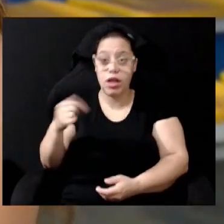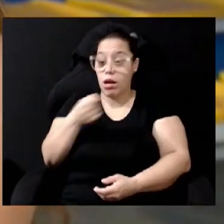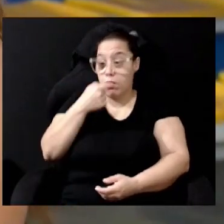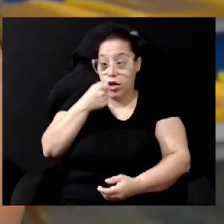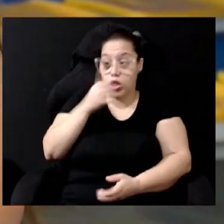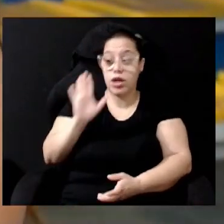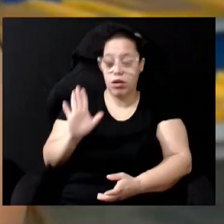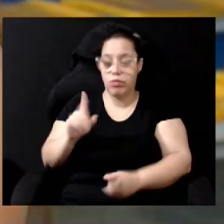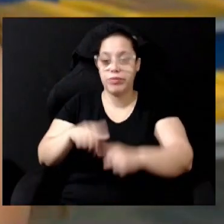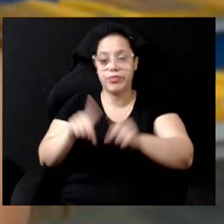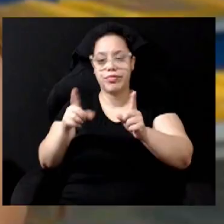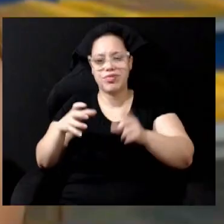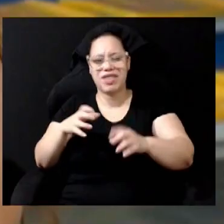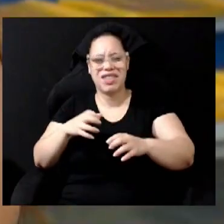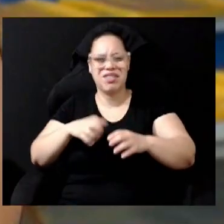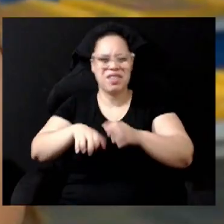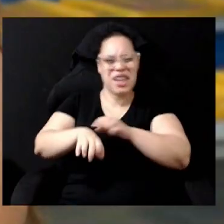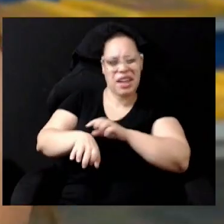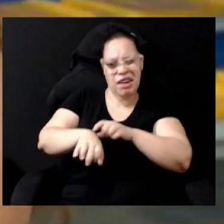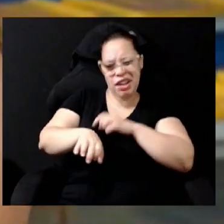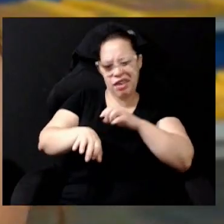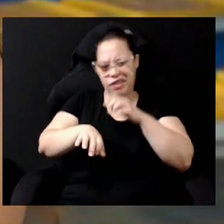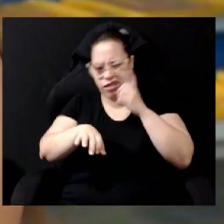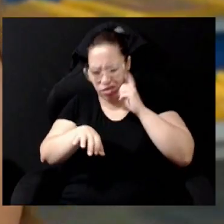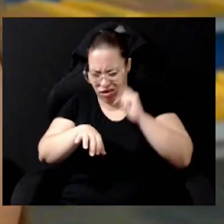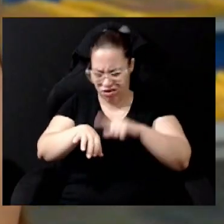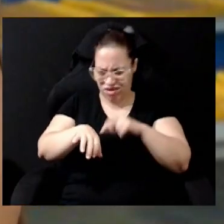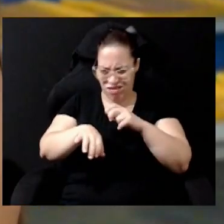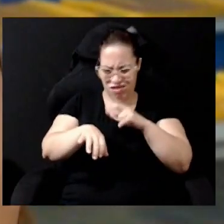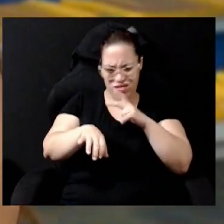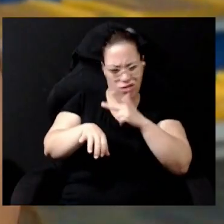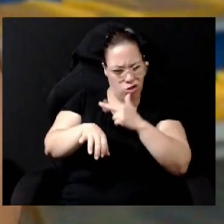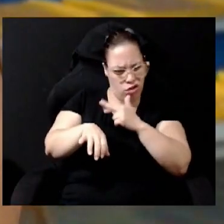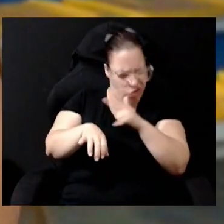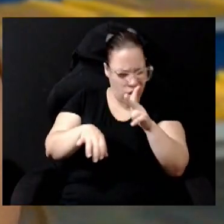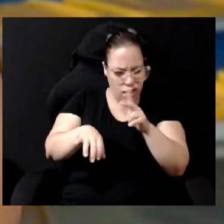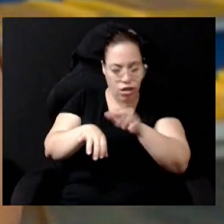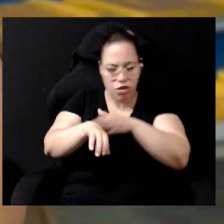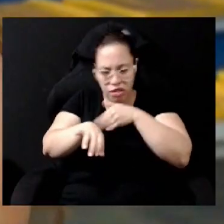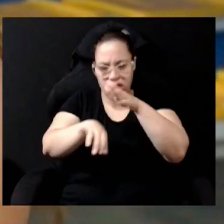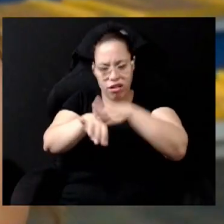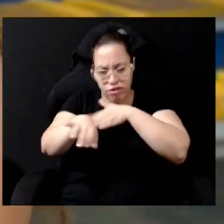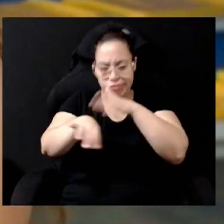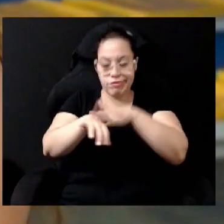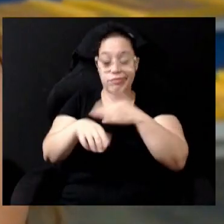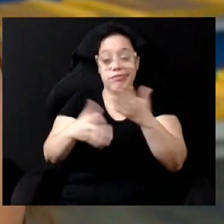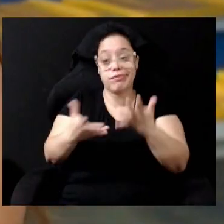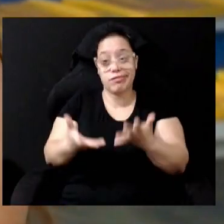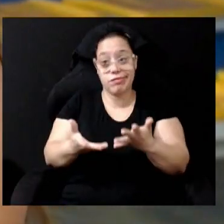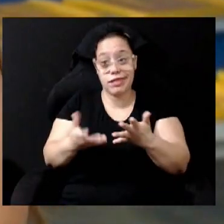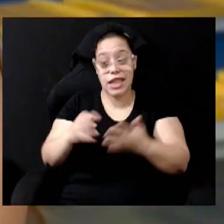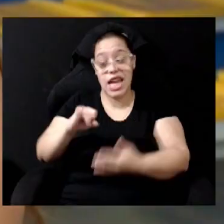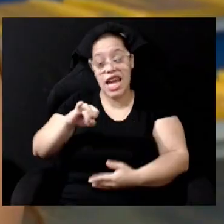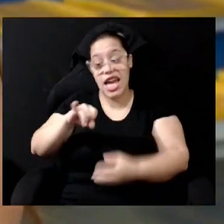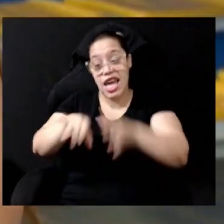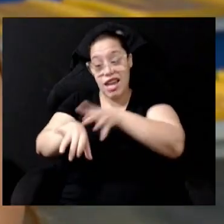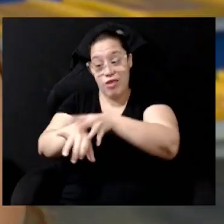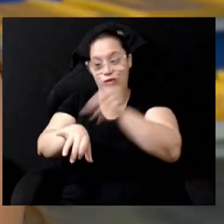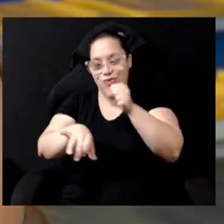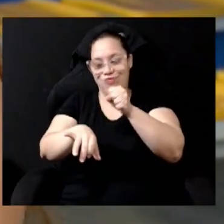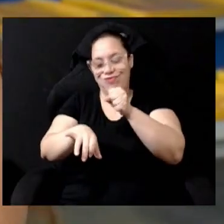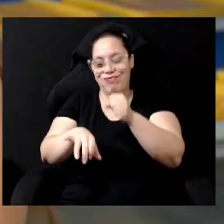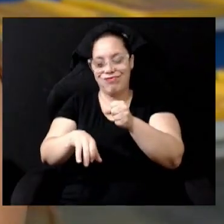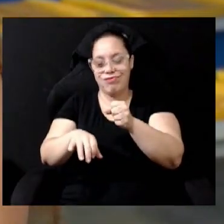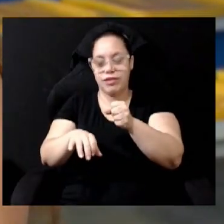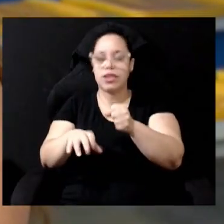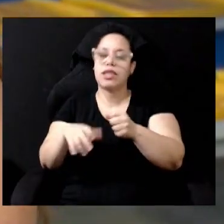sente um desconforto e alguma coisa diferente, então ele vai lamber. E ali pode estar infeccionando, né? Então a proteção dos pontos